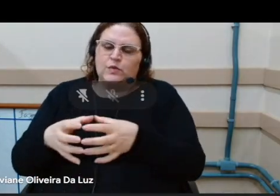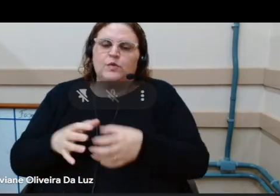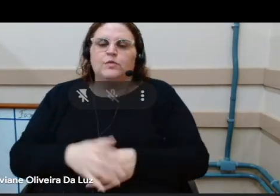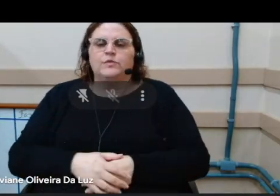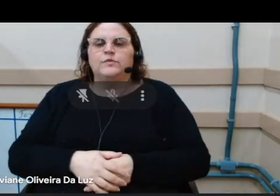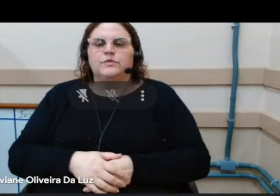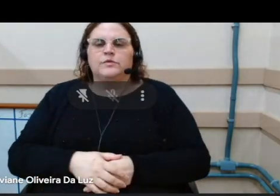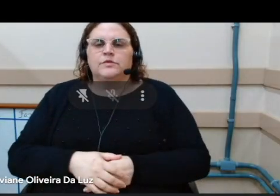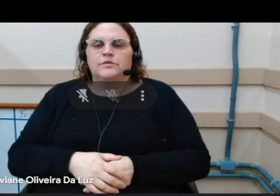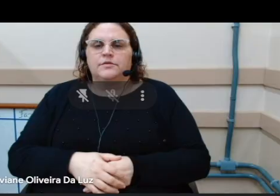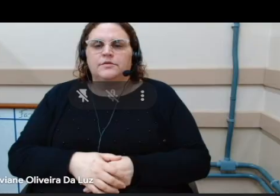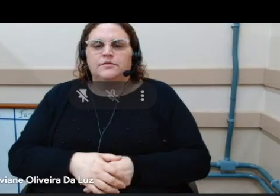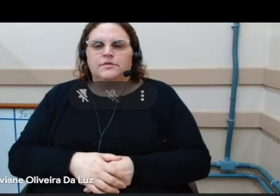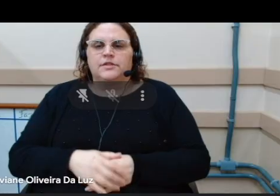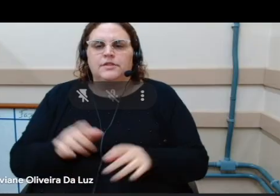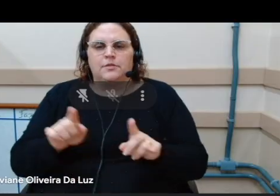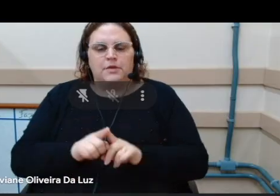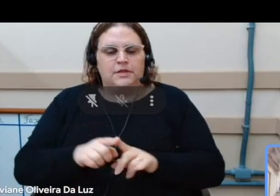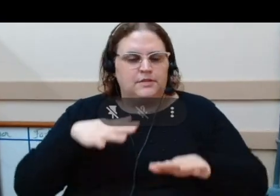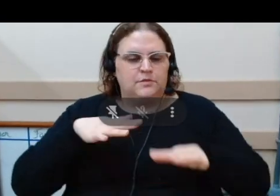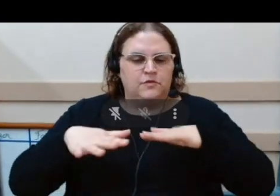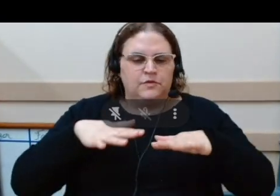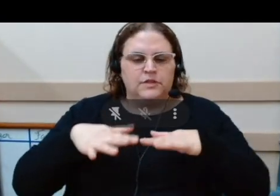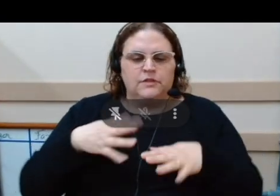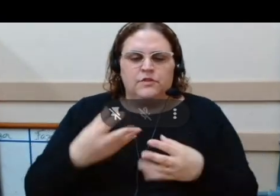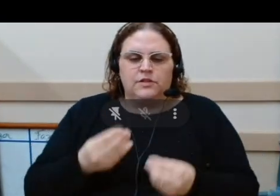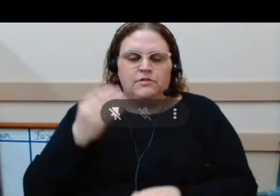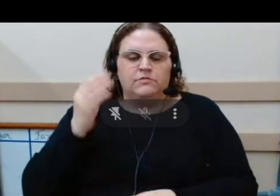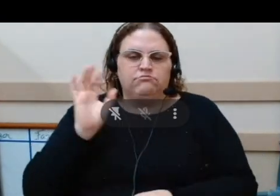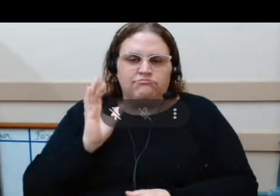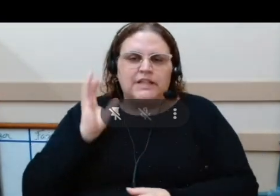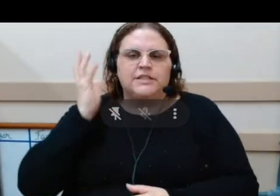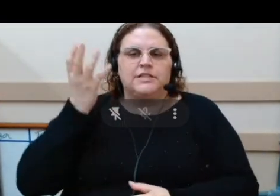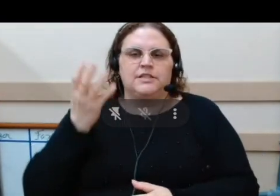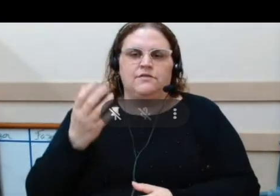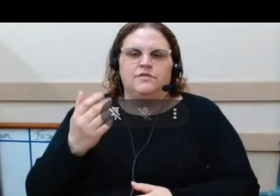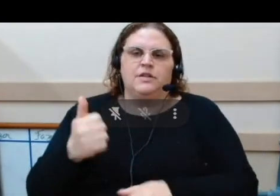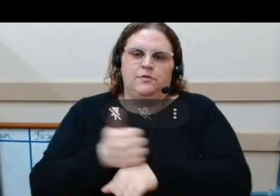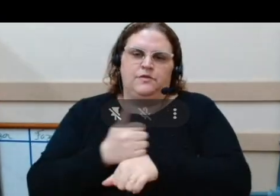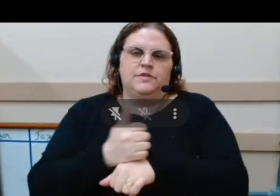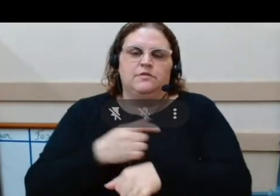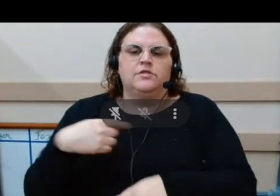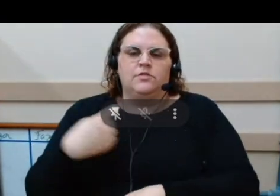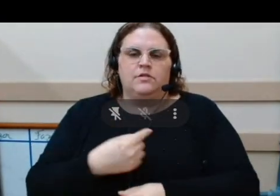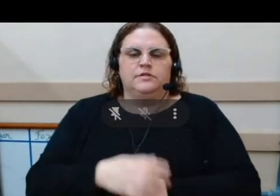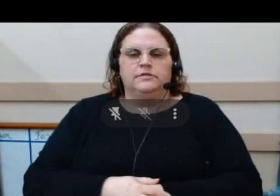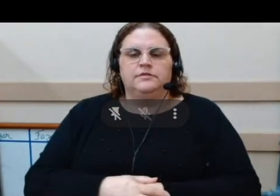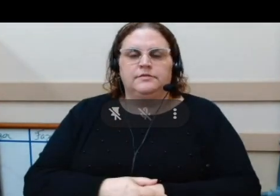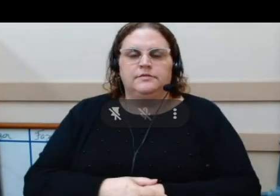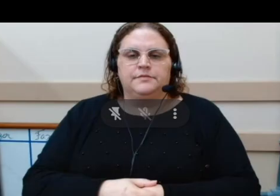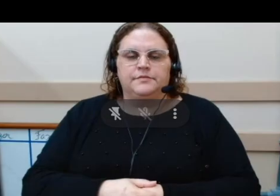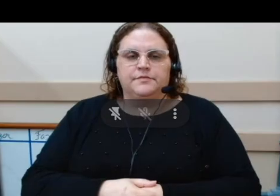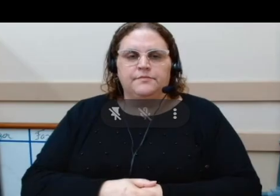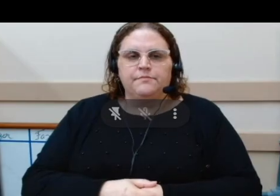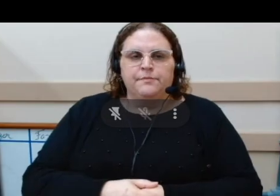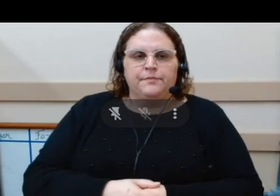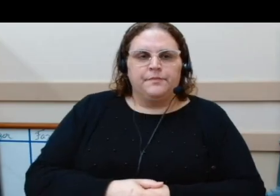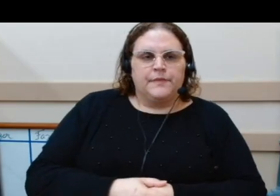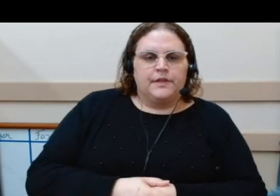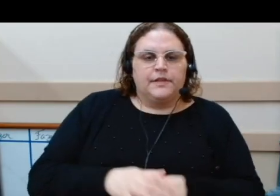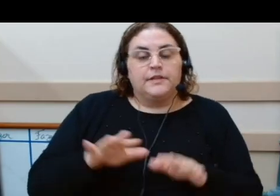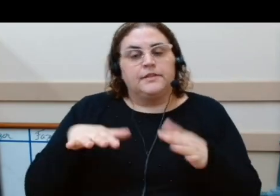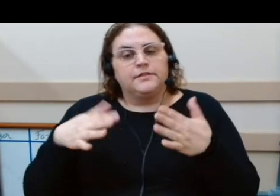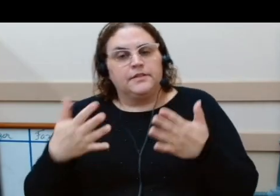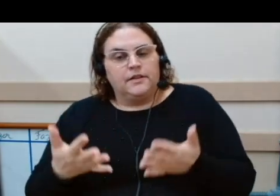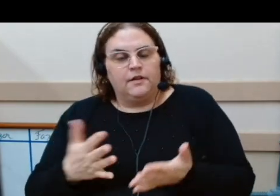eh movimentos que foram tão decisivos na carreira da gente e então